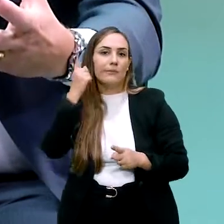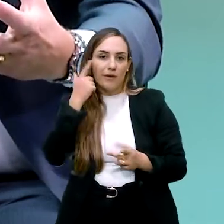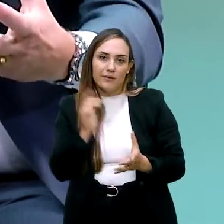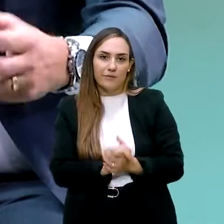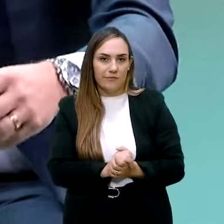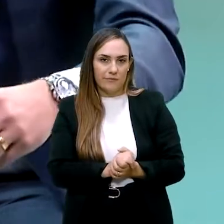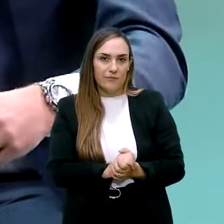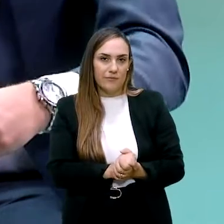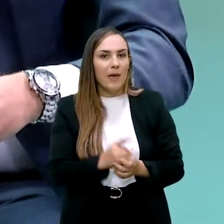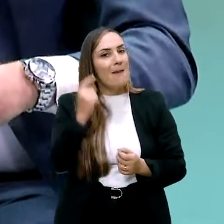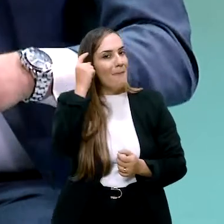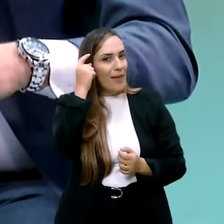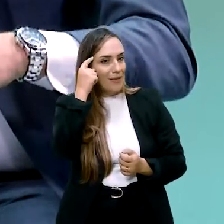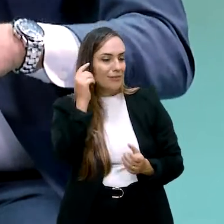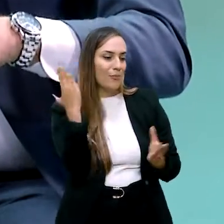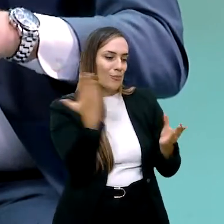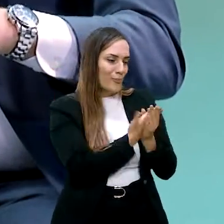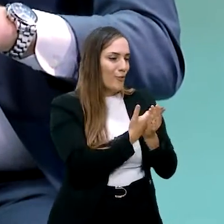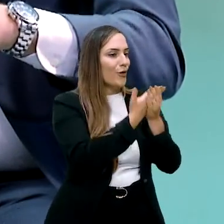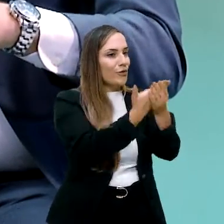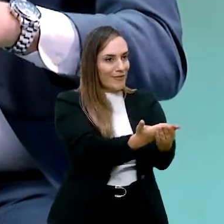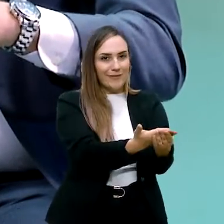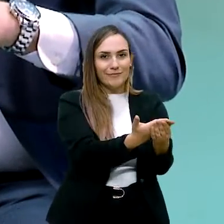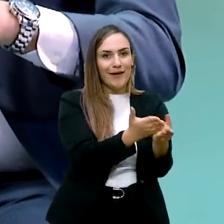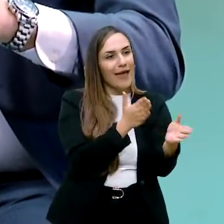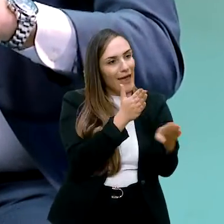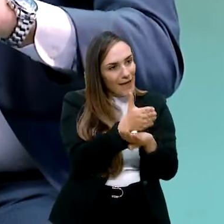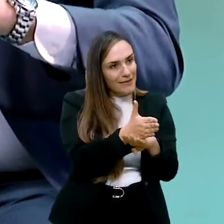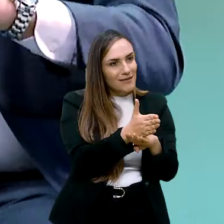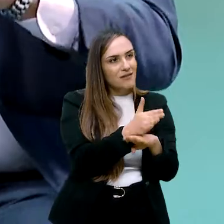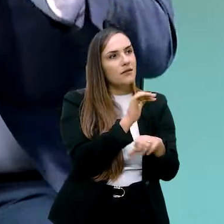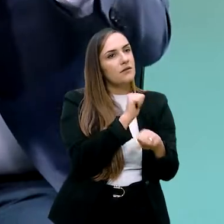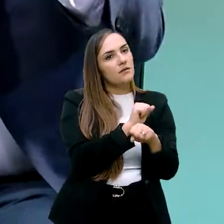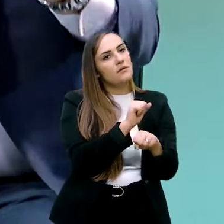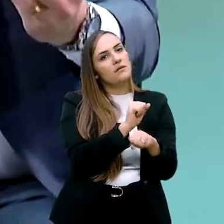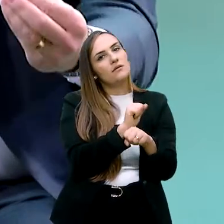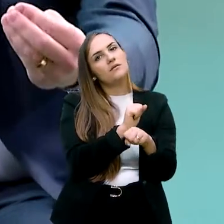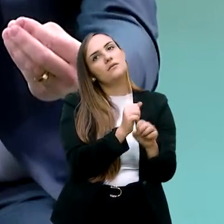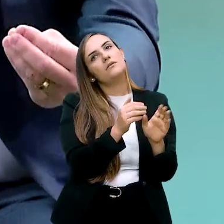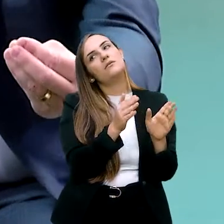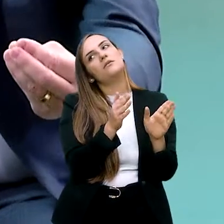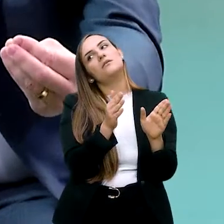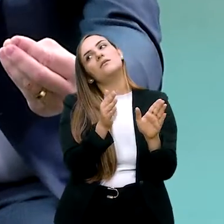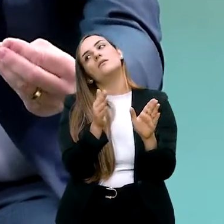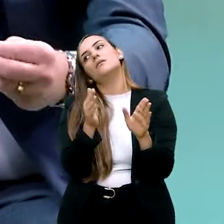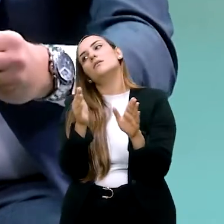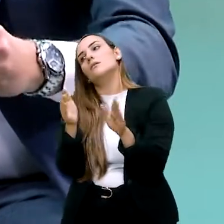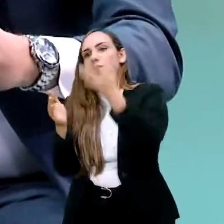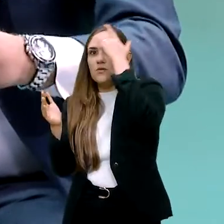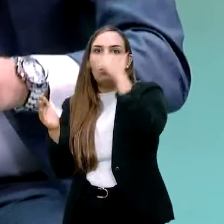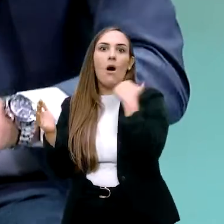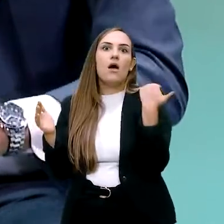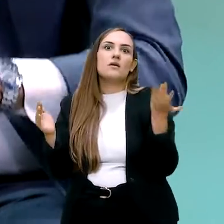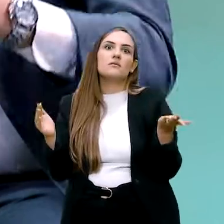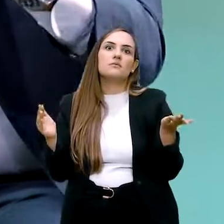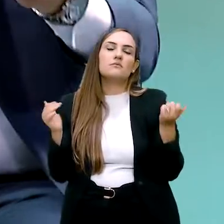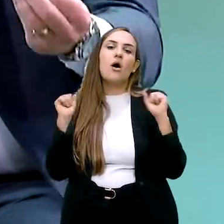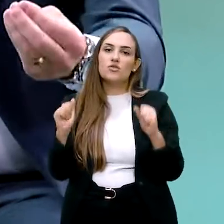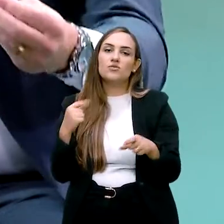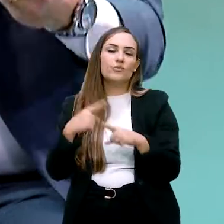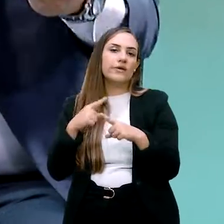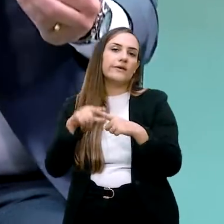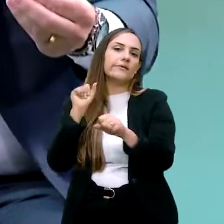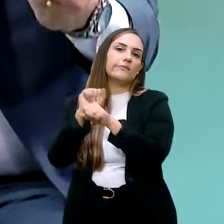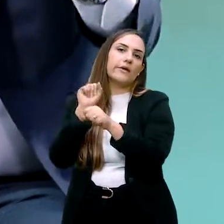esse pode durar. Muitas vezes a pessoa não chega ao final do processo, né? Ela pode perder a